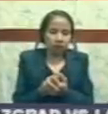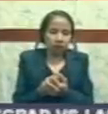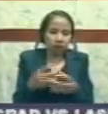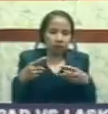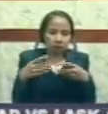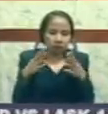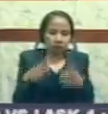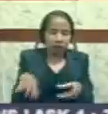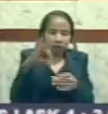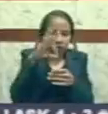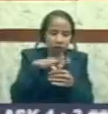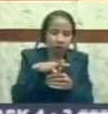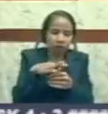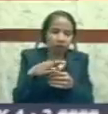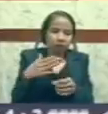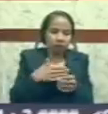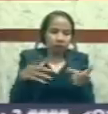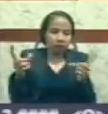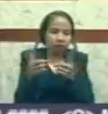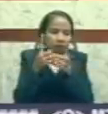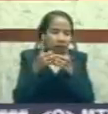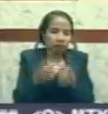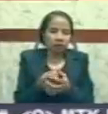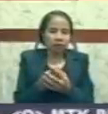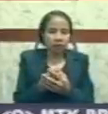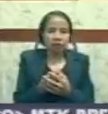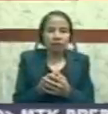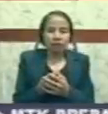Distintos deputados, vota a favor, contra, abstenção.